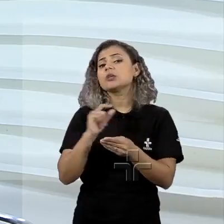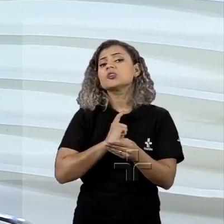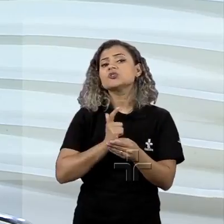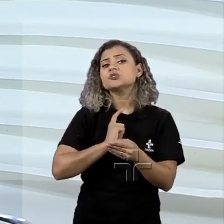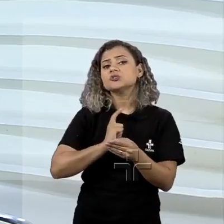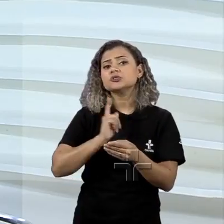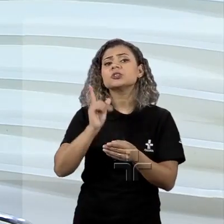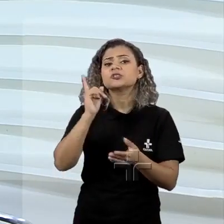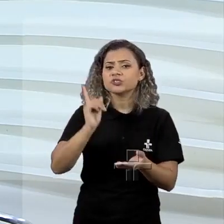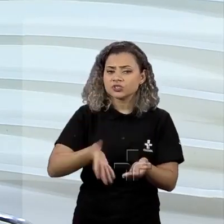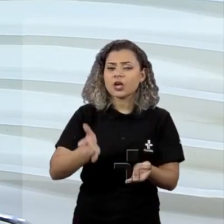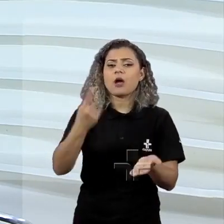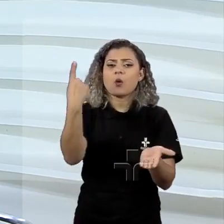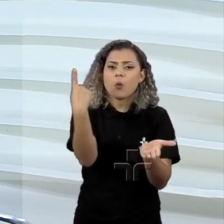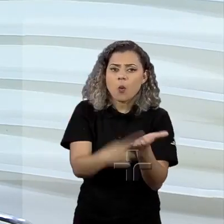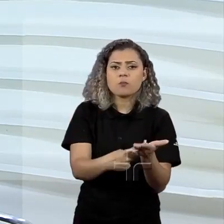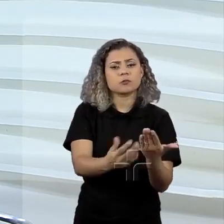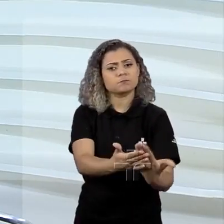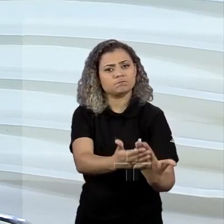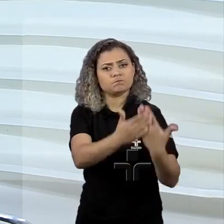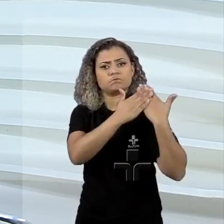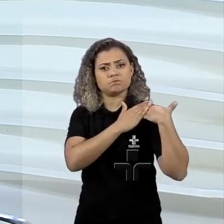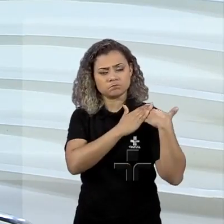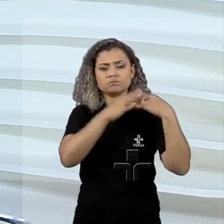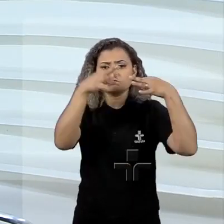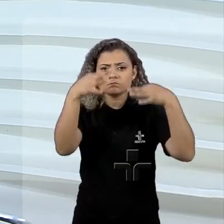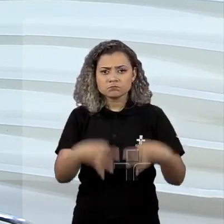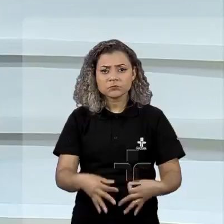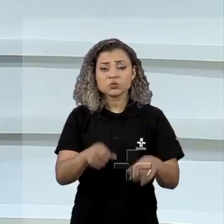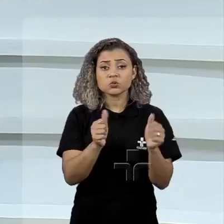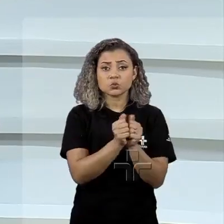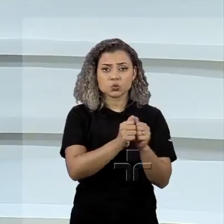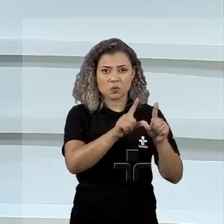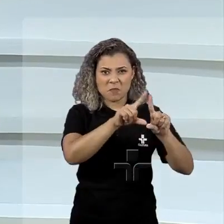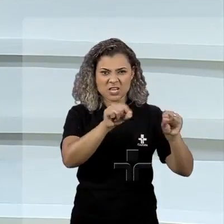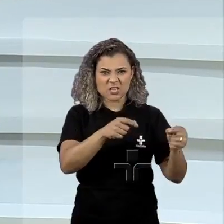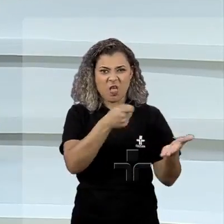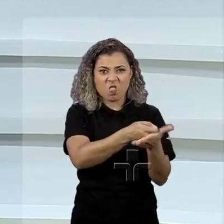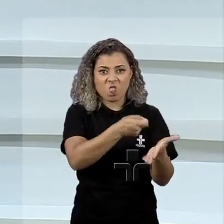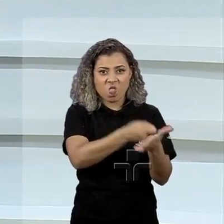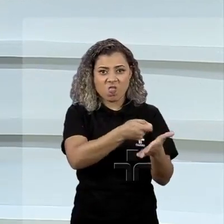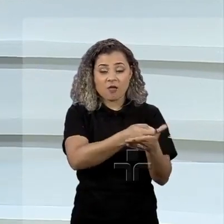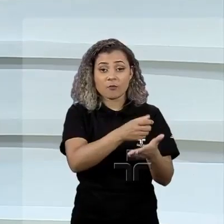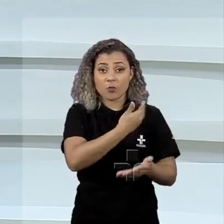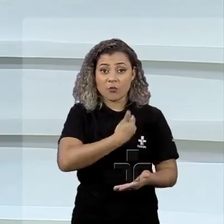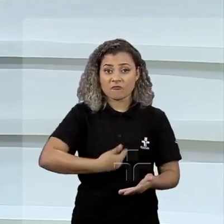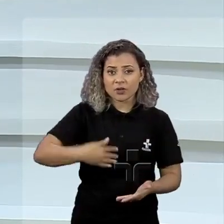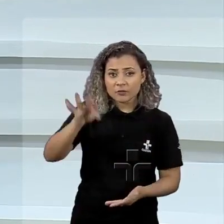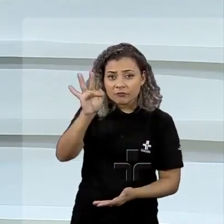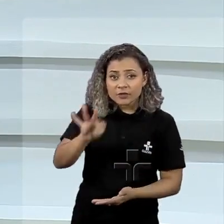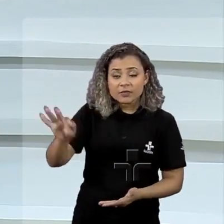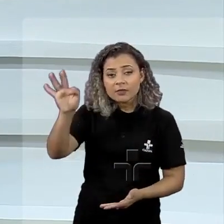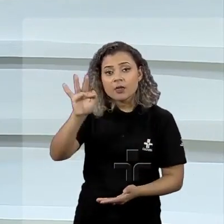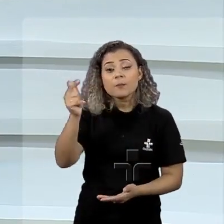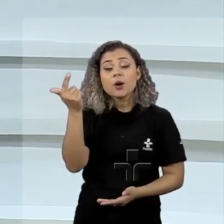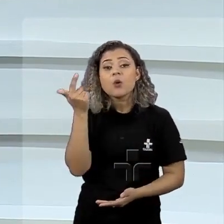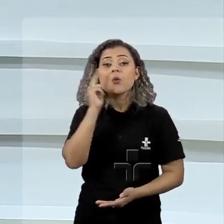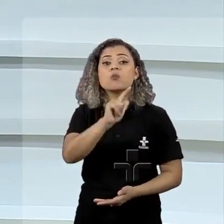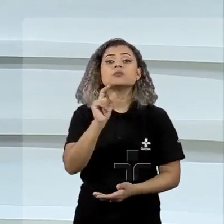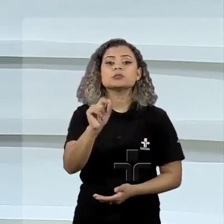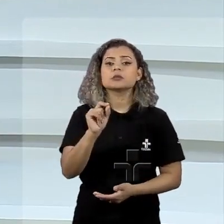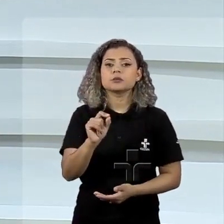um compromisso de pressionar junto a Brasília para que houvesse, ao governo federal, para que houvesse